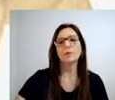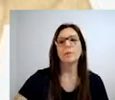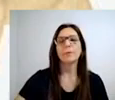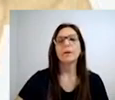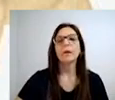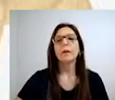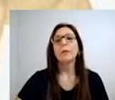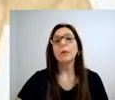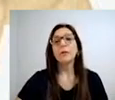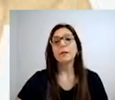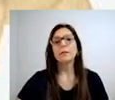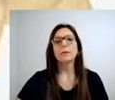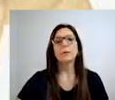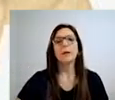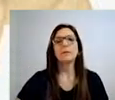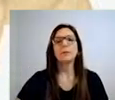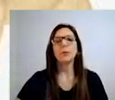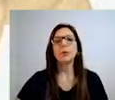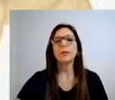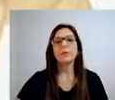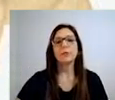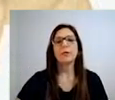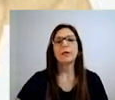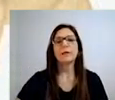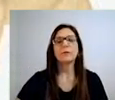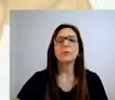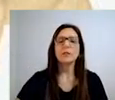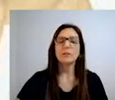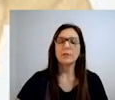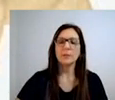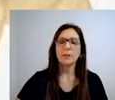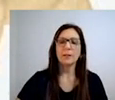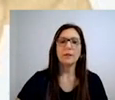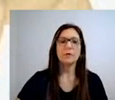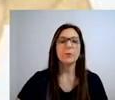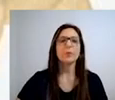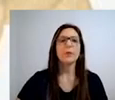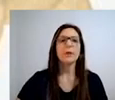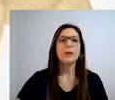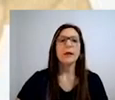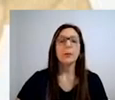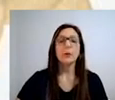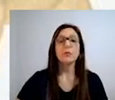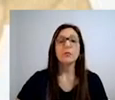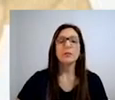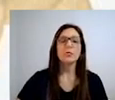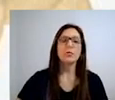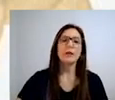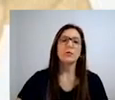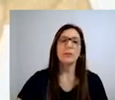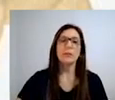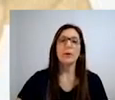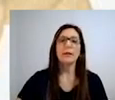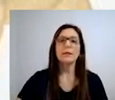espécie. A maioria das espécies pluricelulares utiliza esse mecanismo. A reprodução sexuada